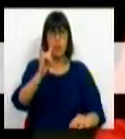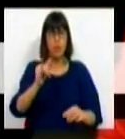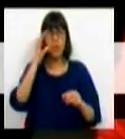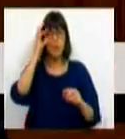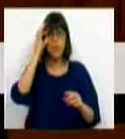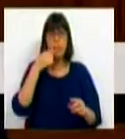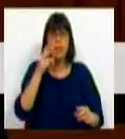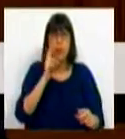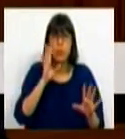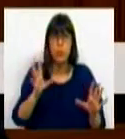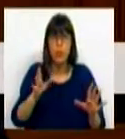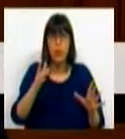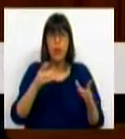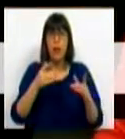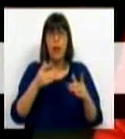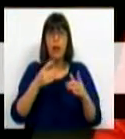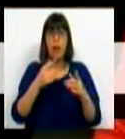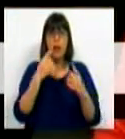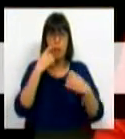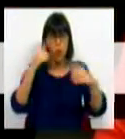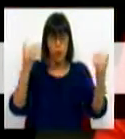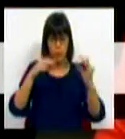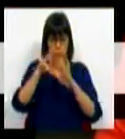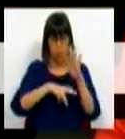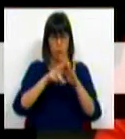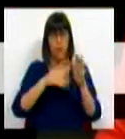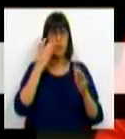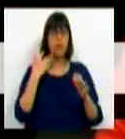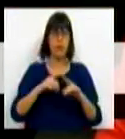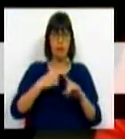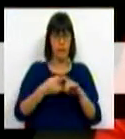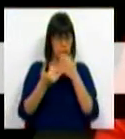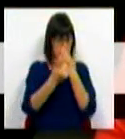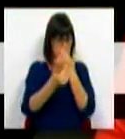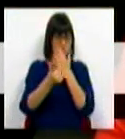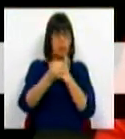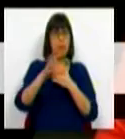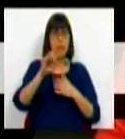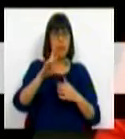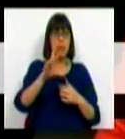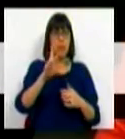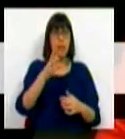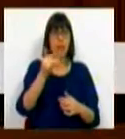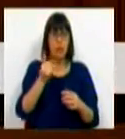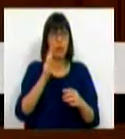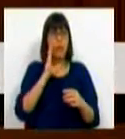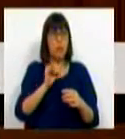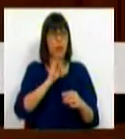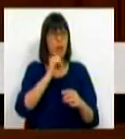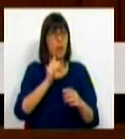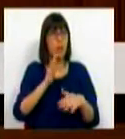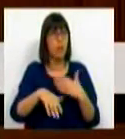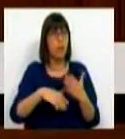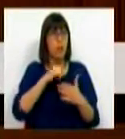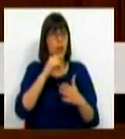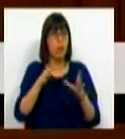2012? Peço desculpa. Foi dado nota pública de um relatório do Citi em 2012. Que Citi. Que o banco era inviável. Tinham conhecimento